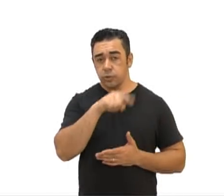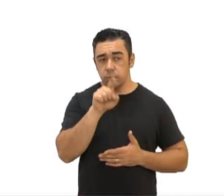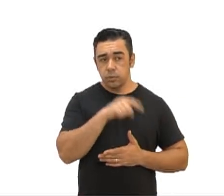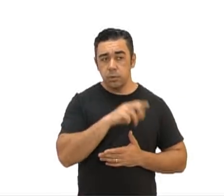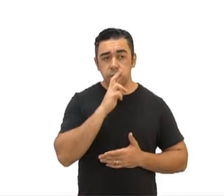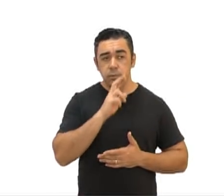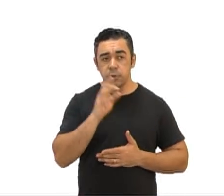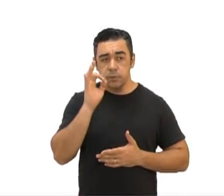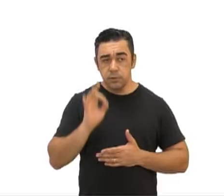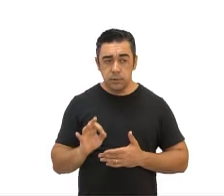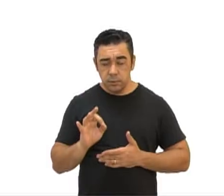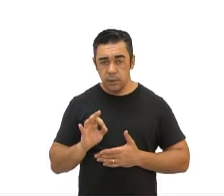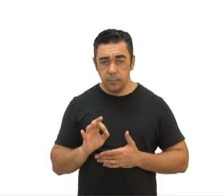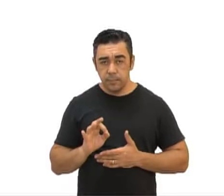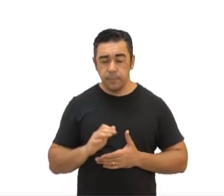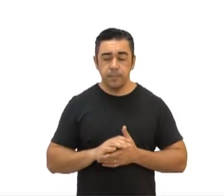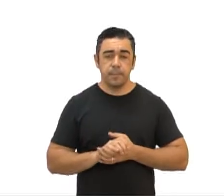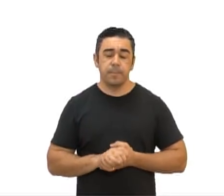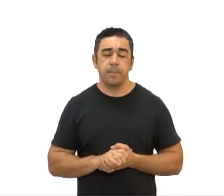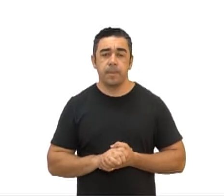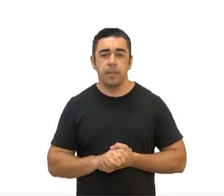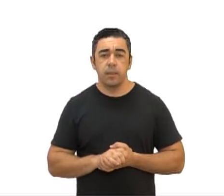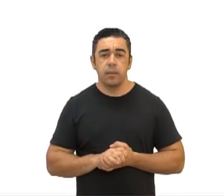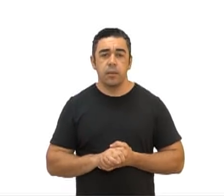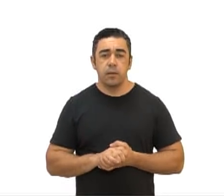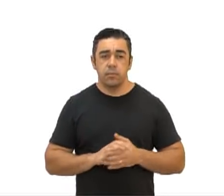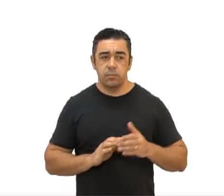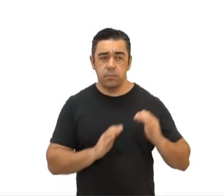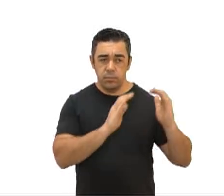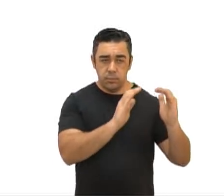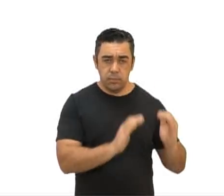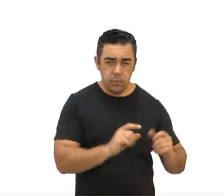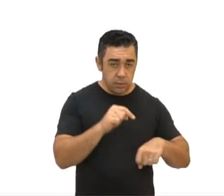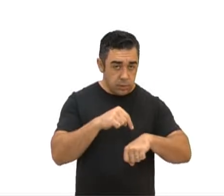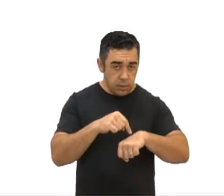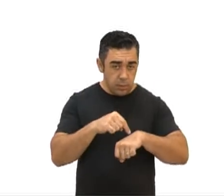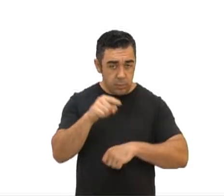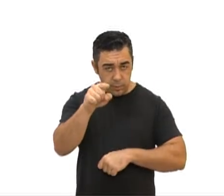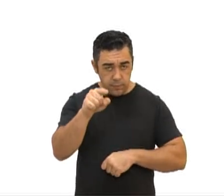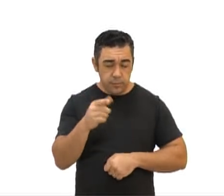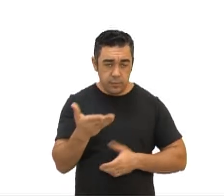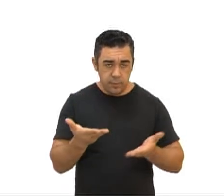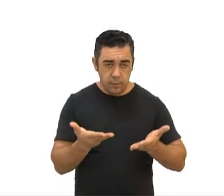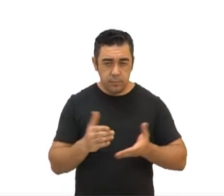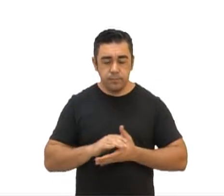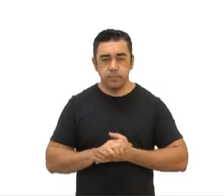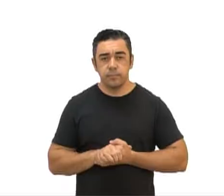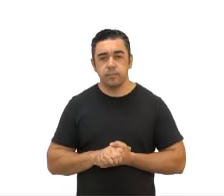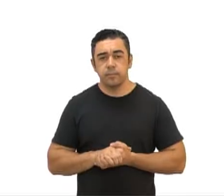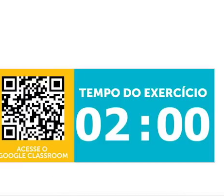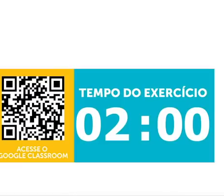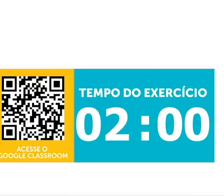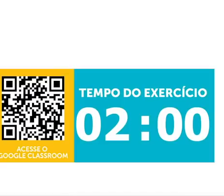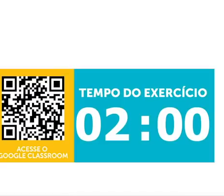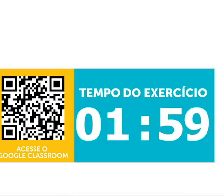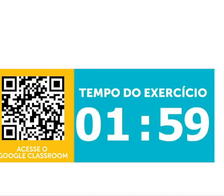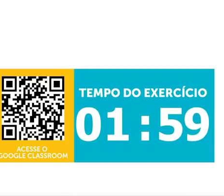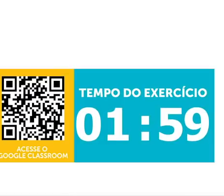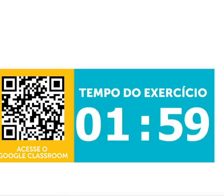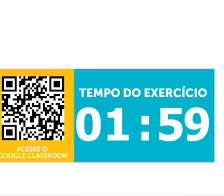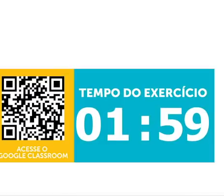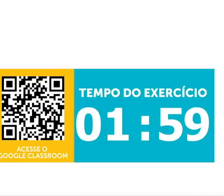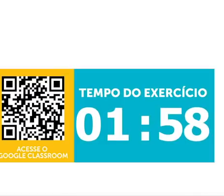X a alternativa correta, tá? Então, um tempo para vocês fazerem esse exercício.